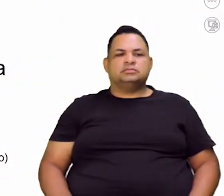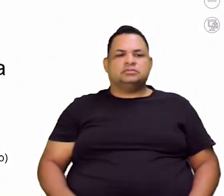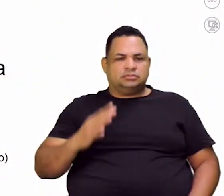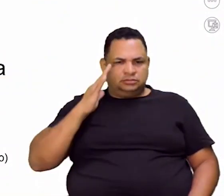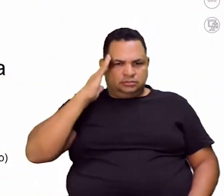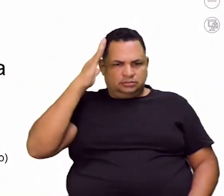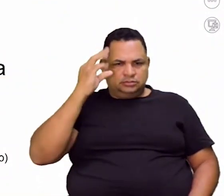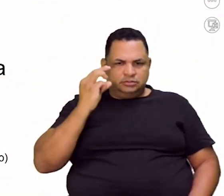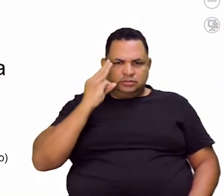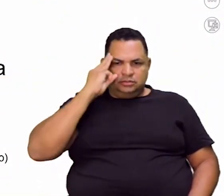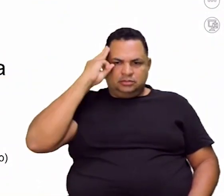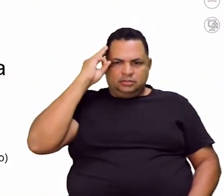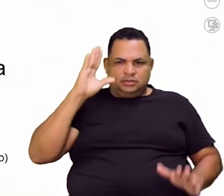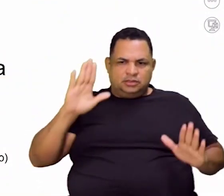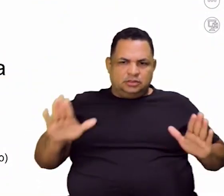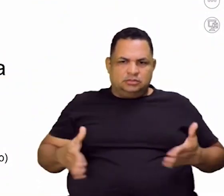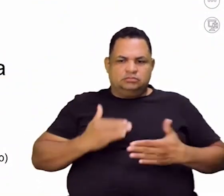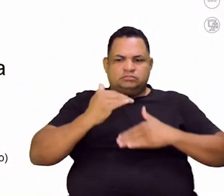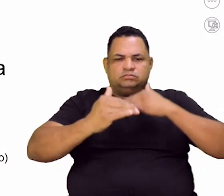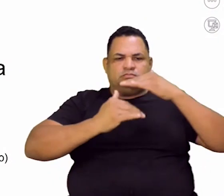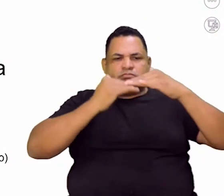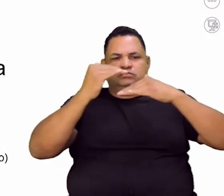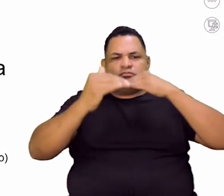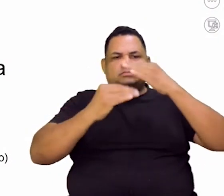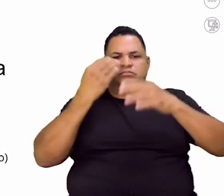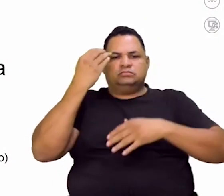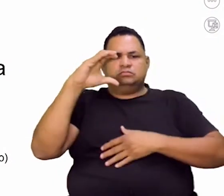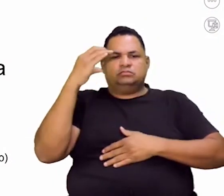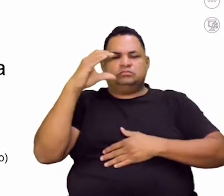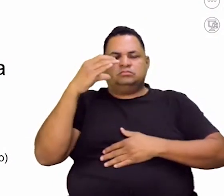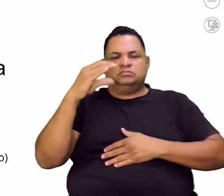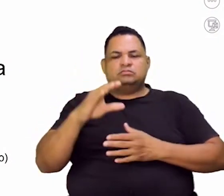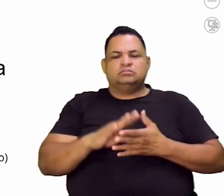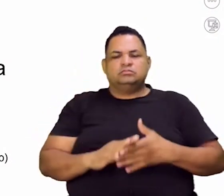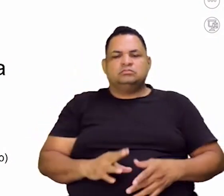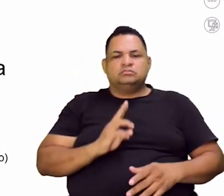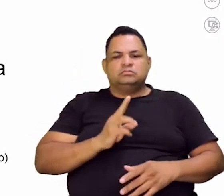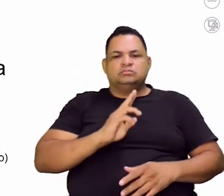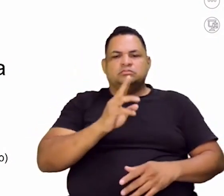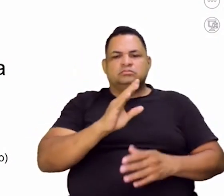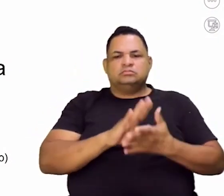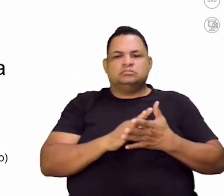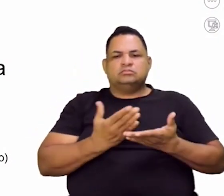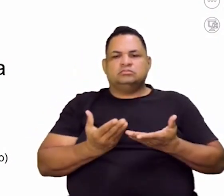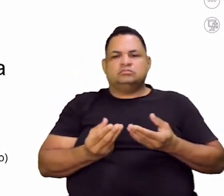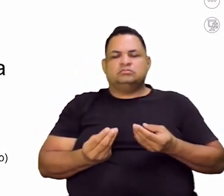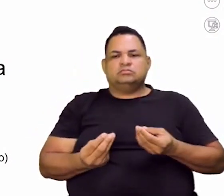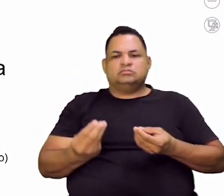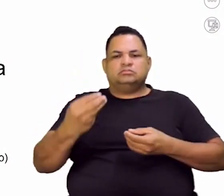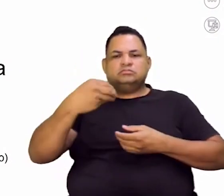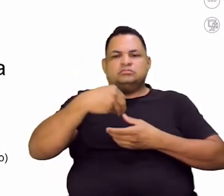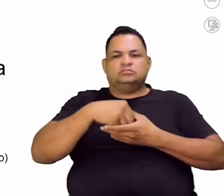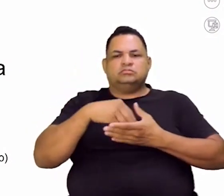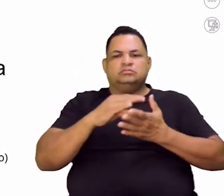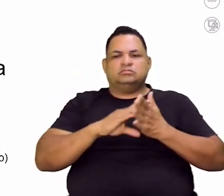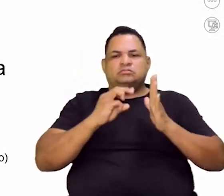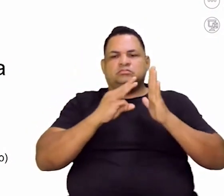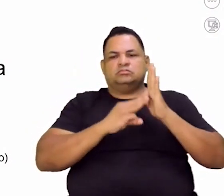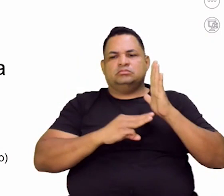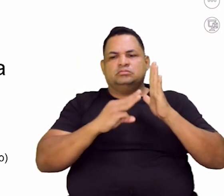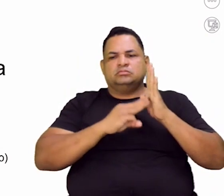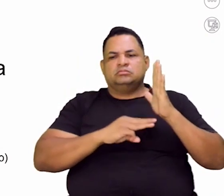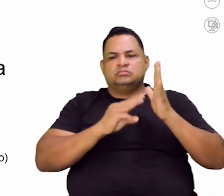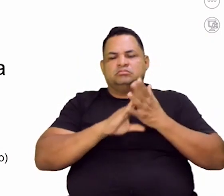As teorias de Newton estimulam o que? O desenvolvimento da ciência e permaneceram como